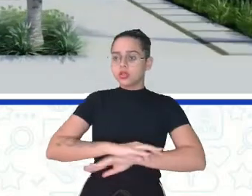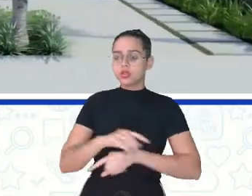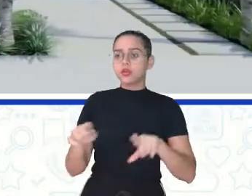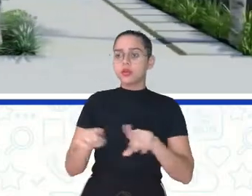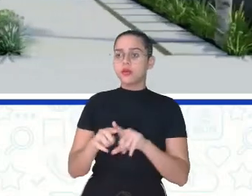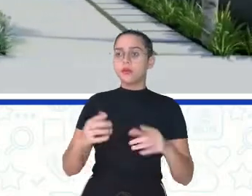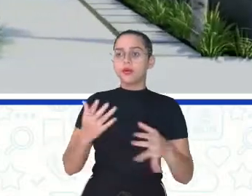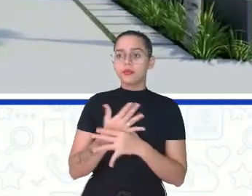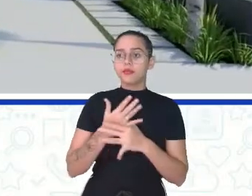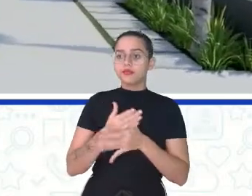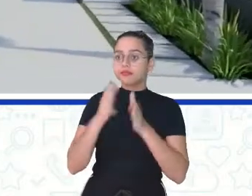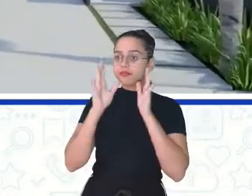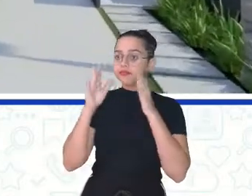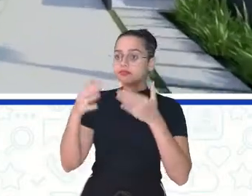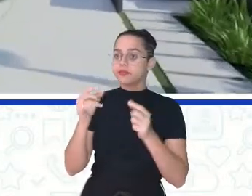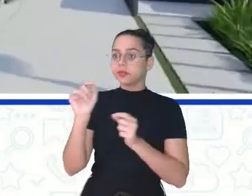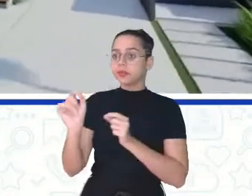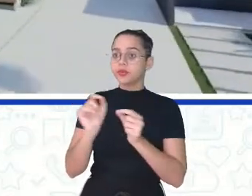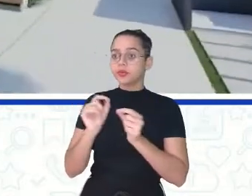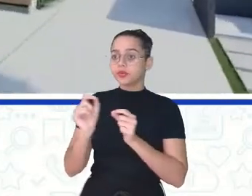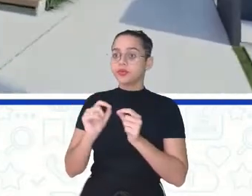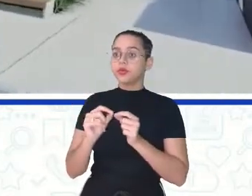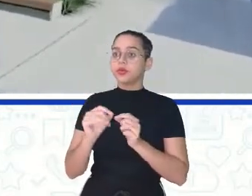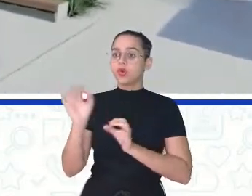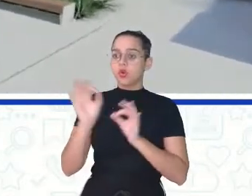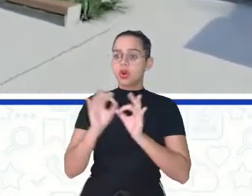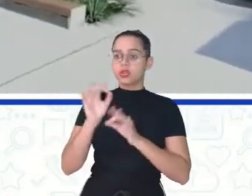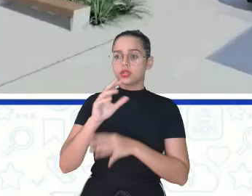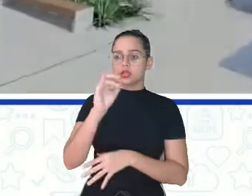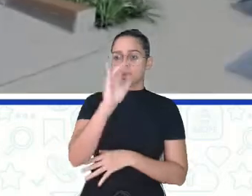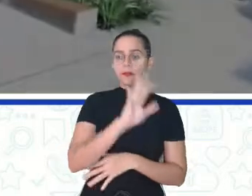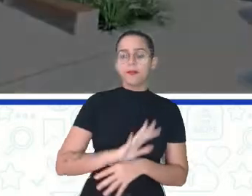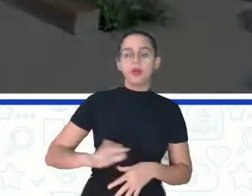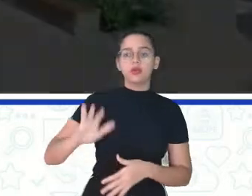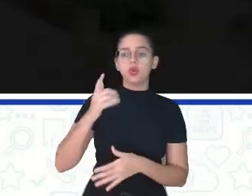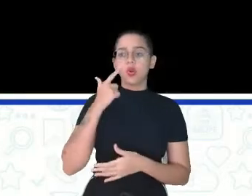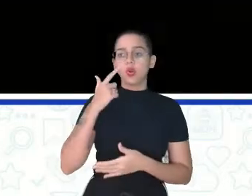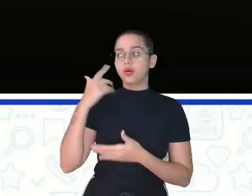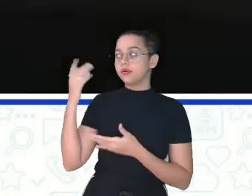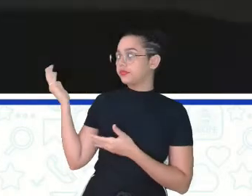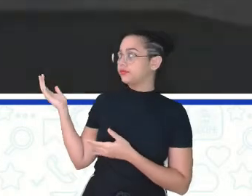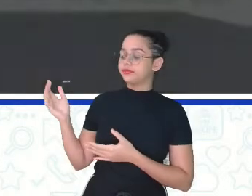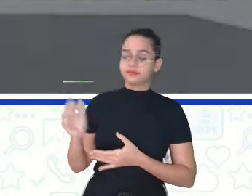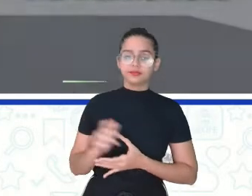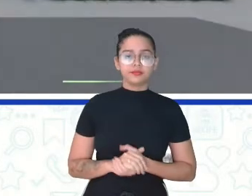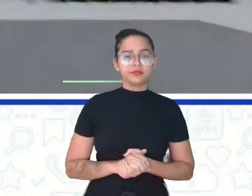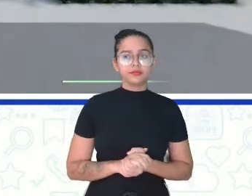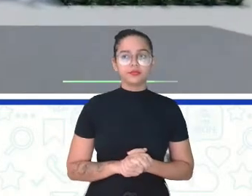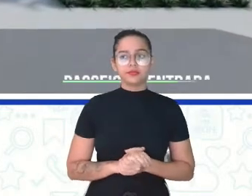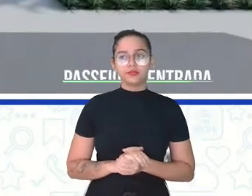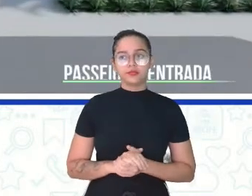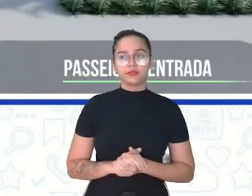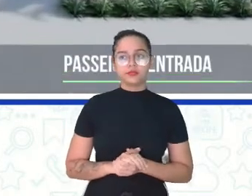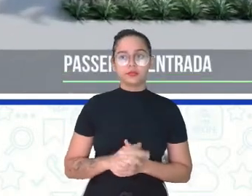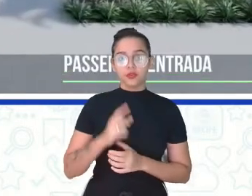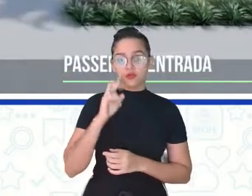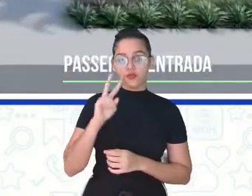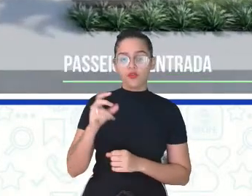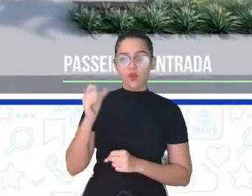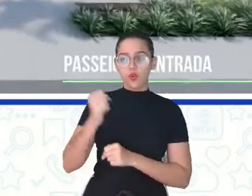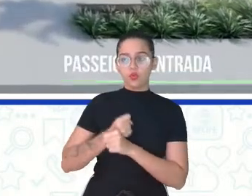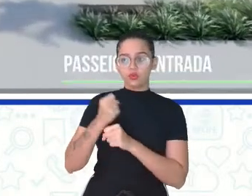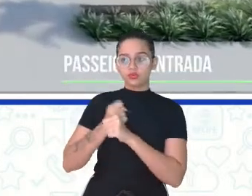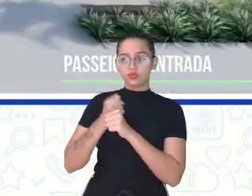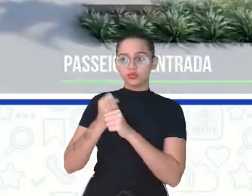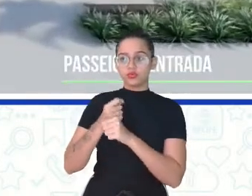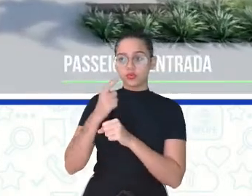urbanismo e visa organizar a paisagem, né? Olha aí. Aqui você vê uma construção.